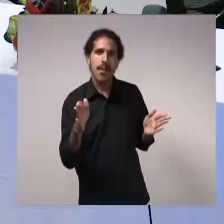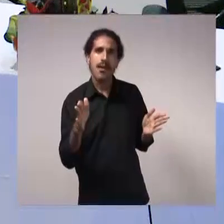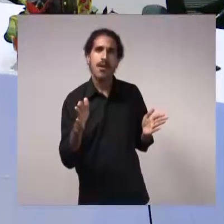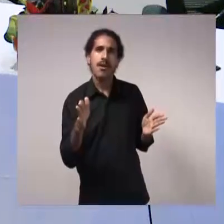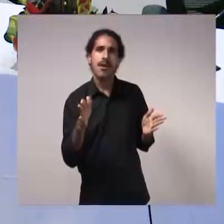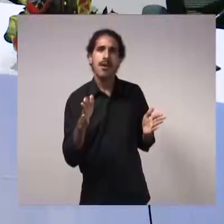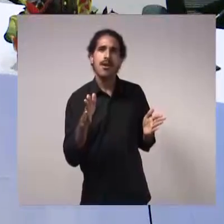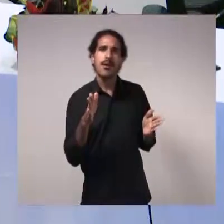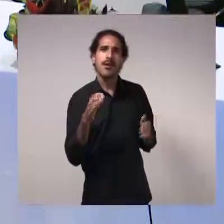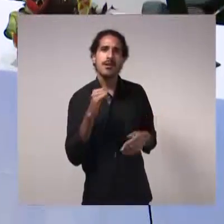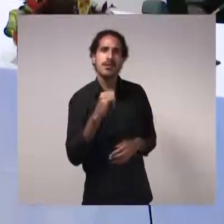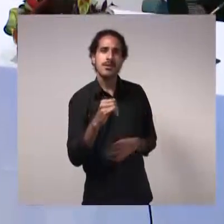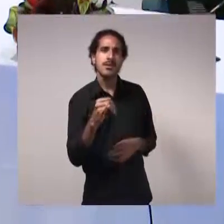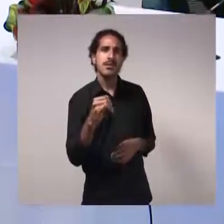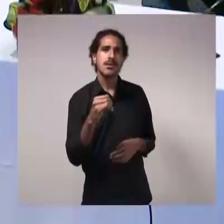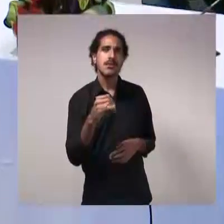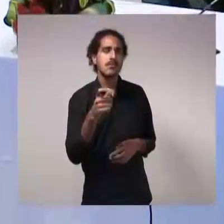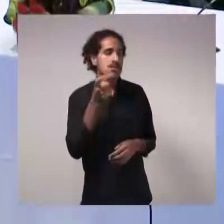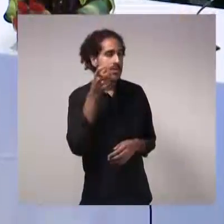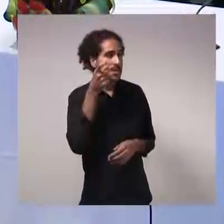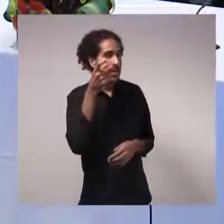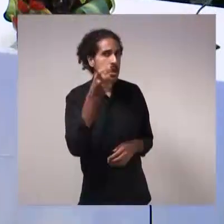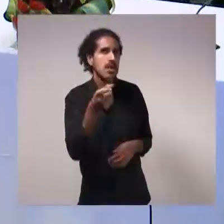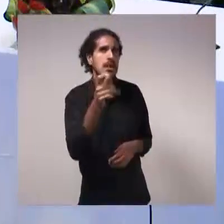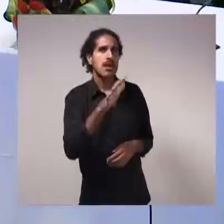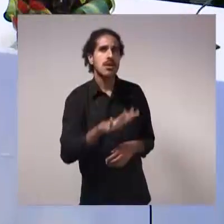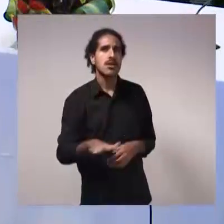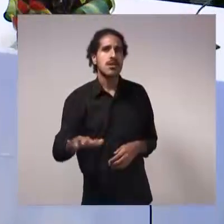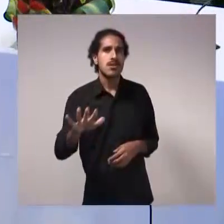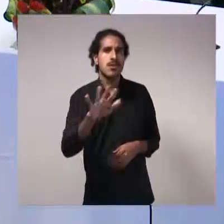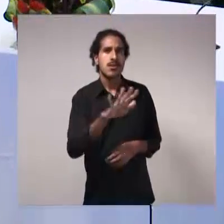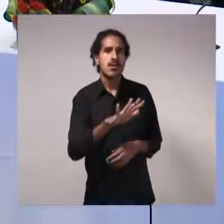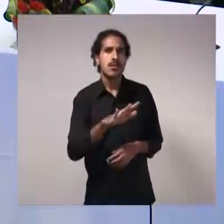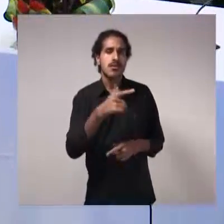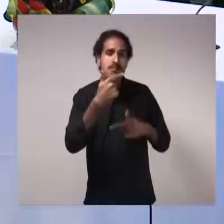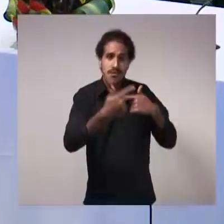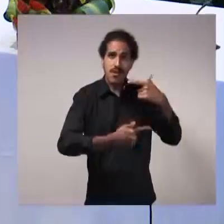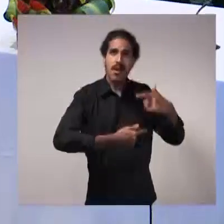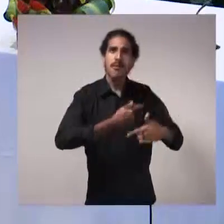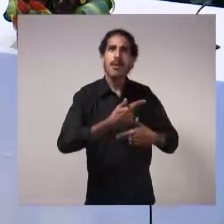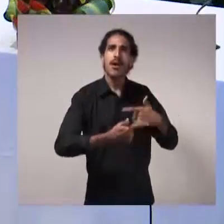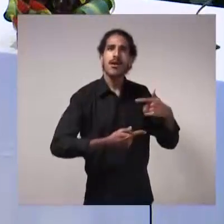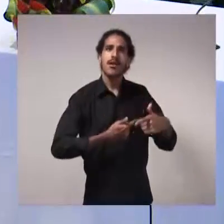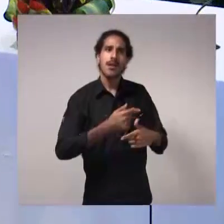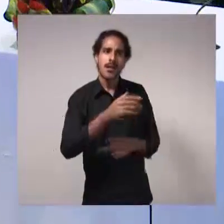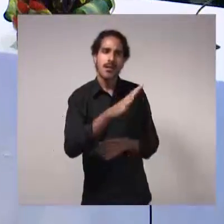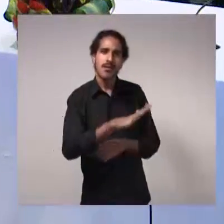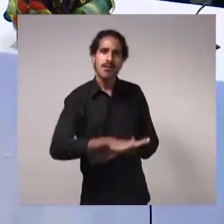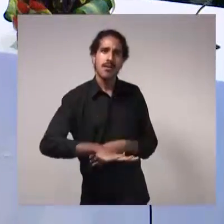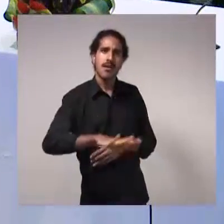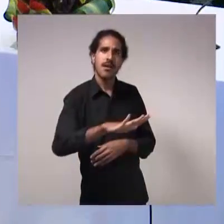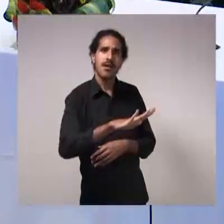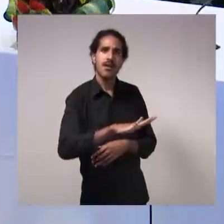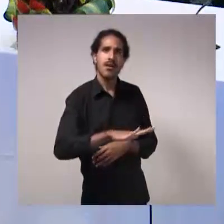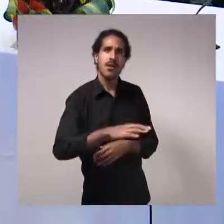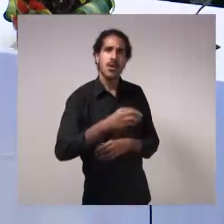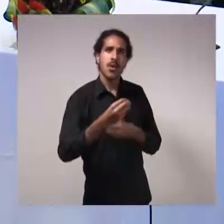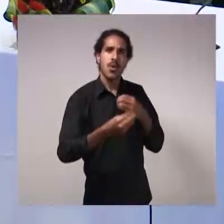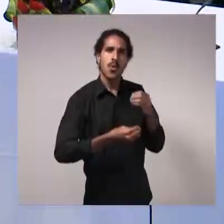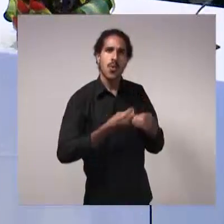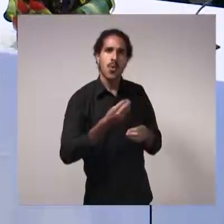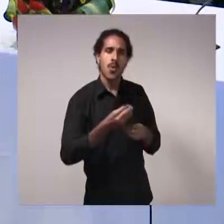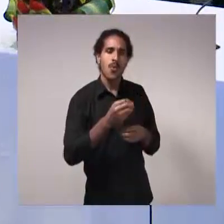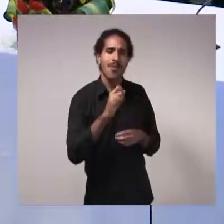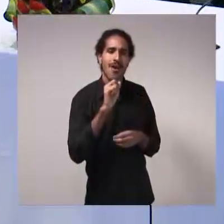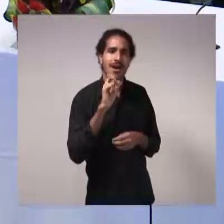para, inclusive, quem tiver interesse em trabalhar a questão das emissões de